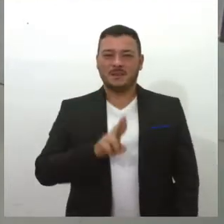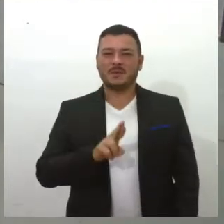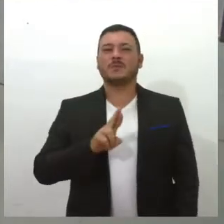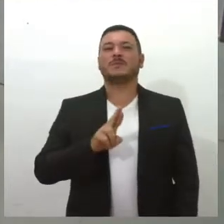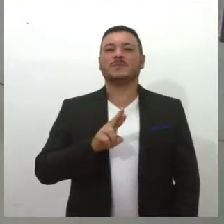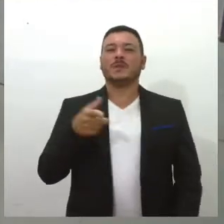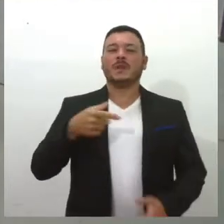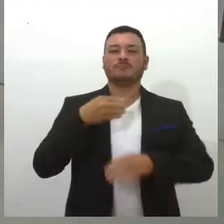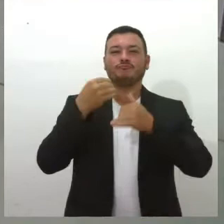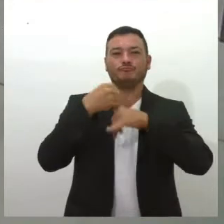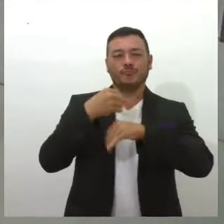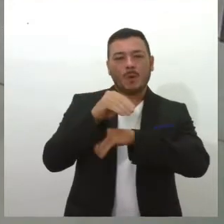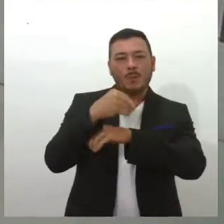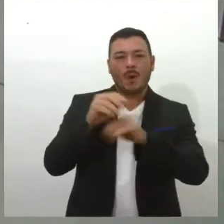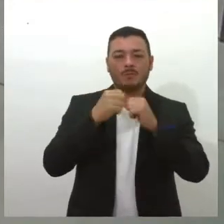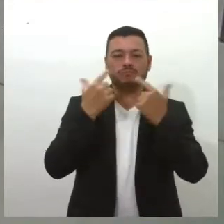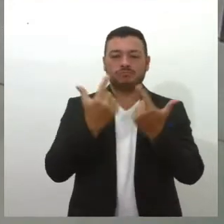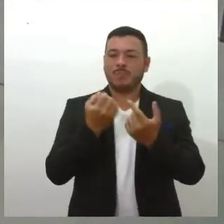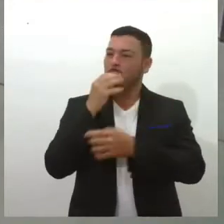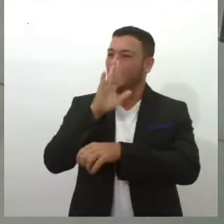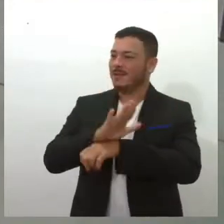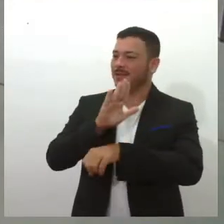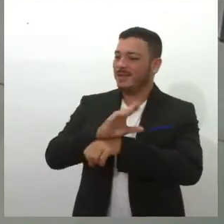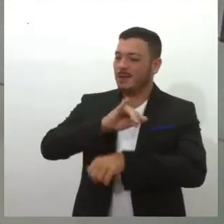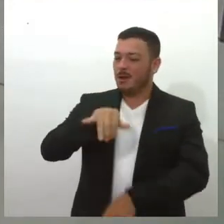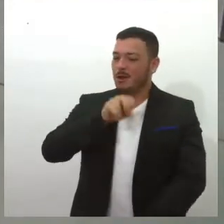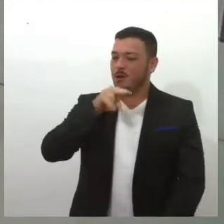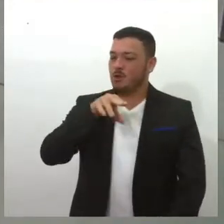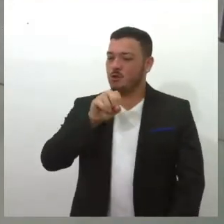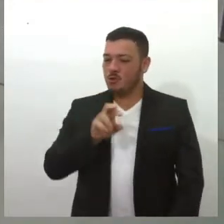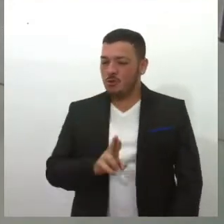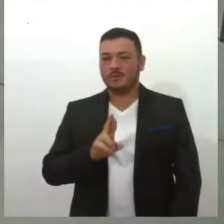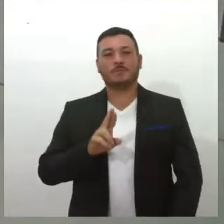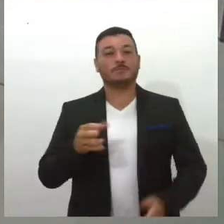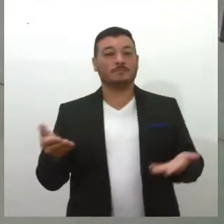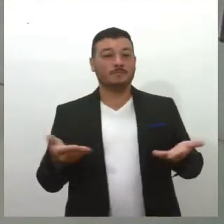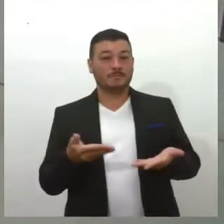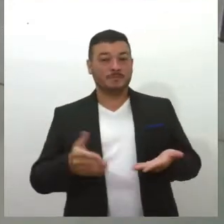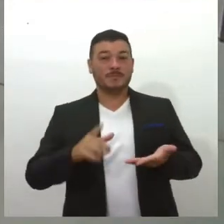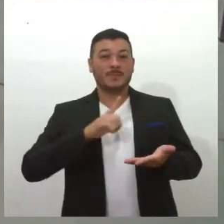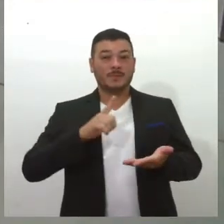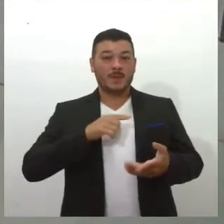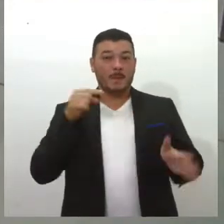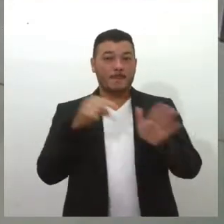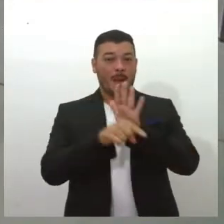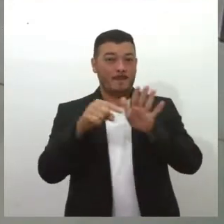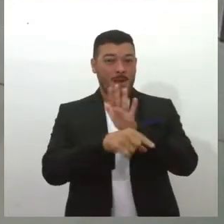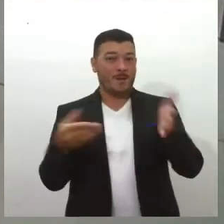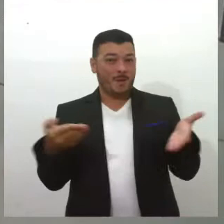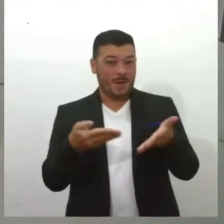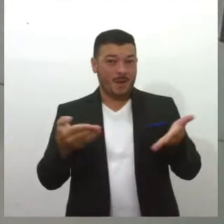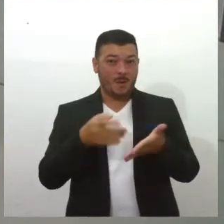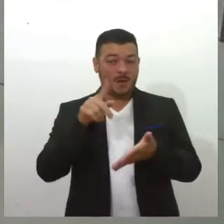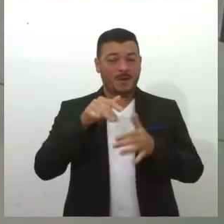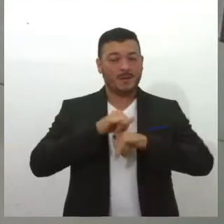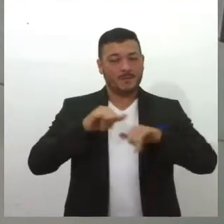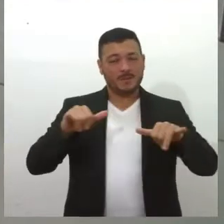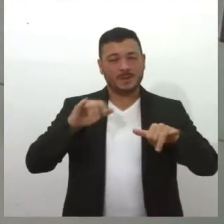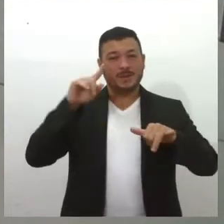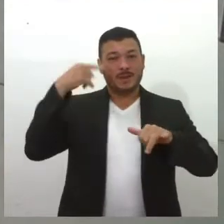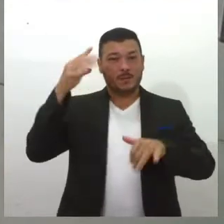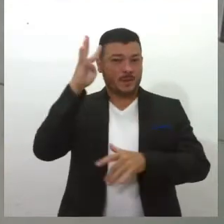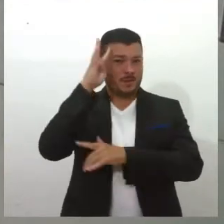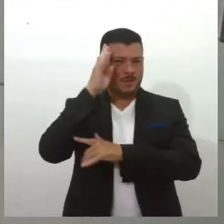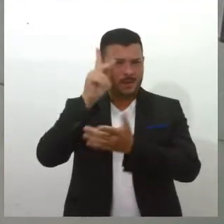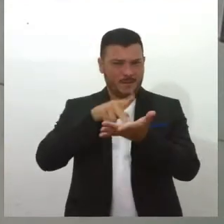do Parlamento Estadual. Boa tarde, Júnior Matos. Bem, ó, vai ter sabatina, como eu falei agora no início do Jornal da Lese, na próxima